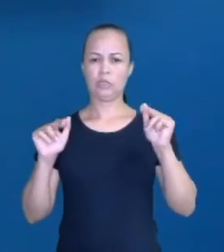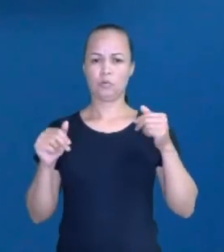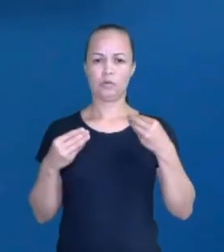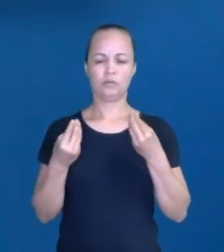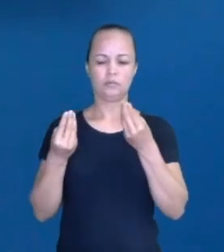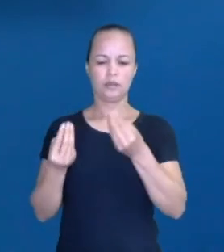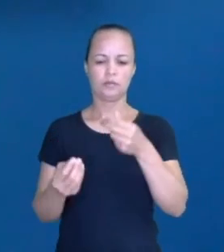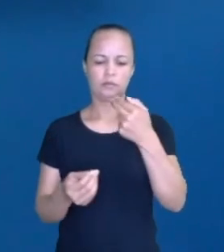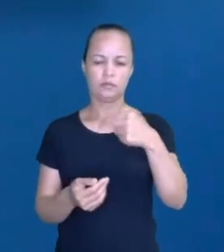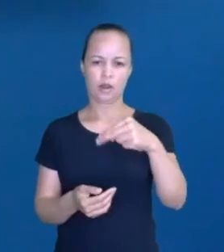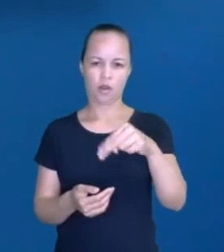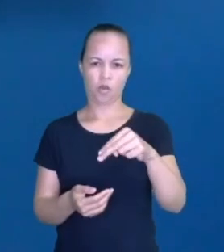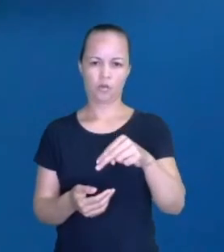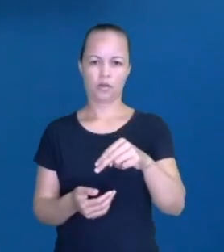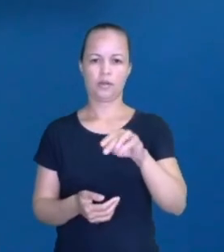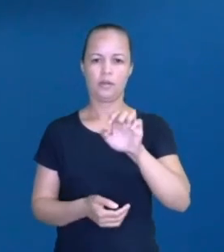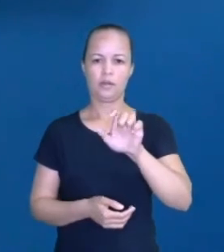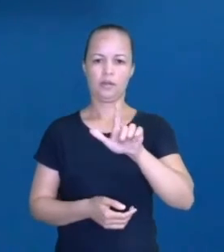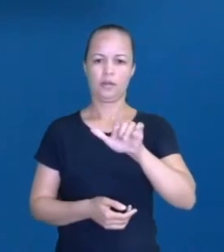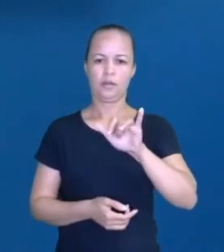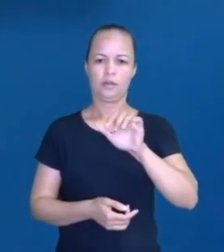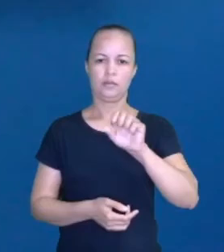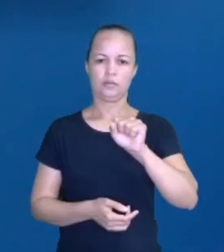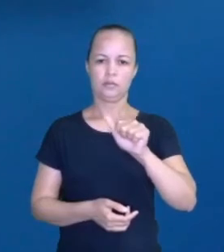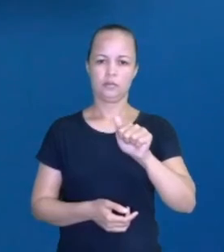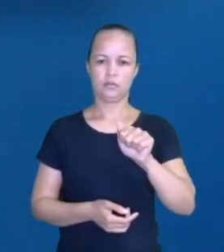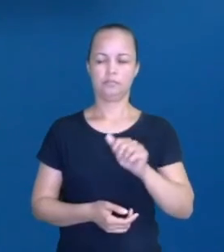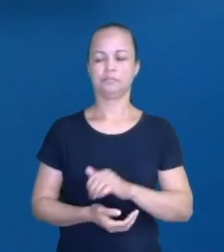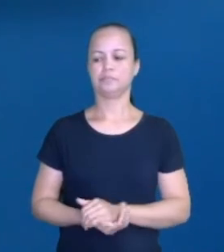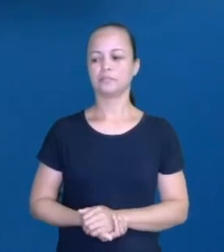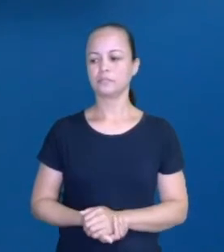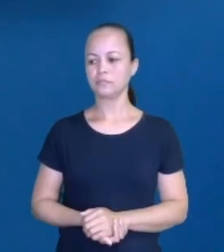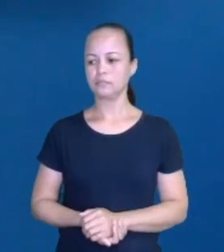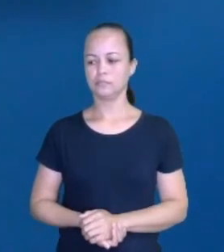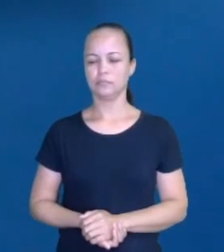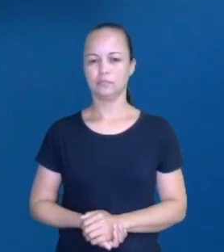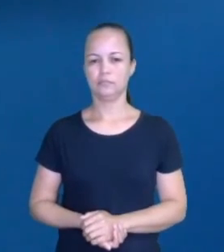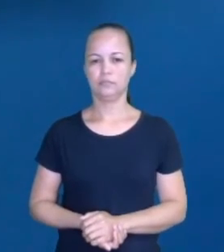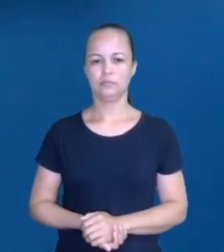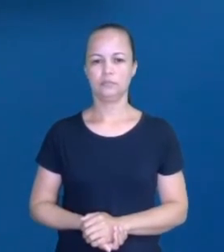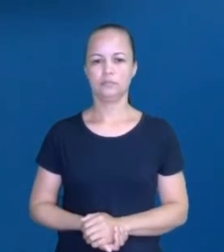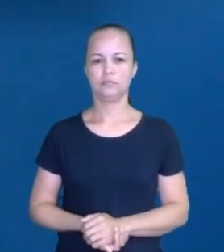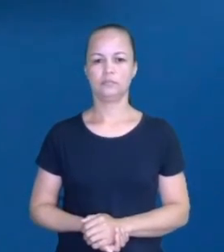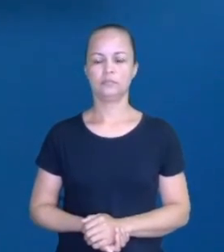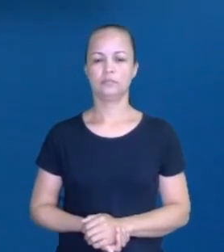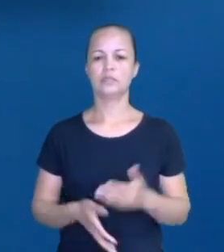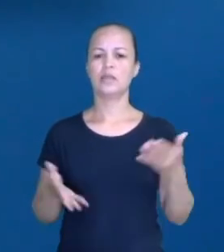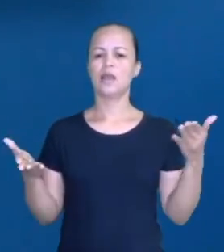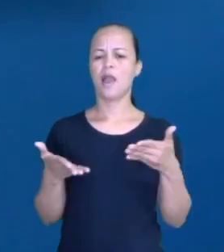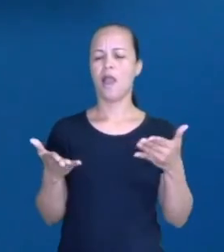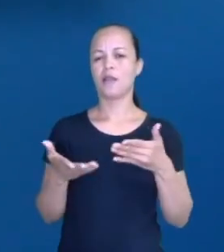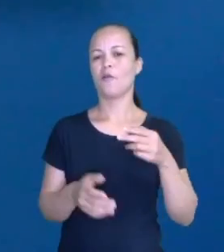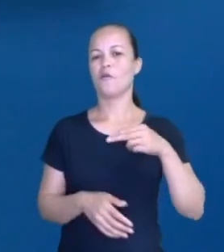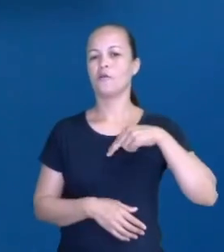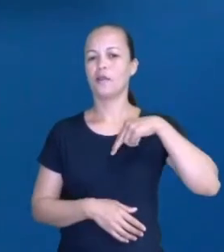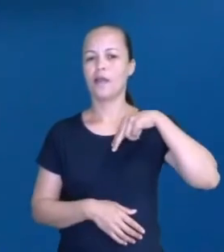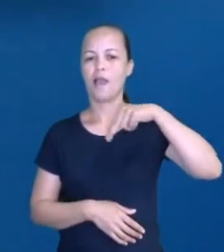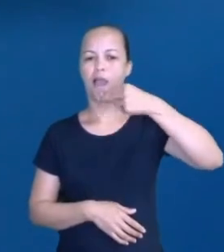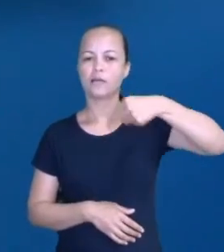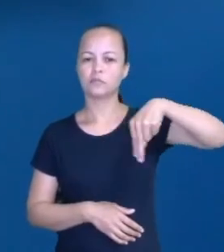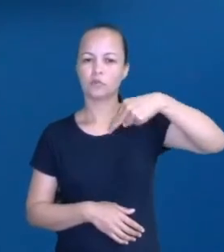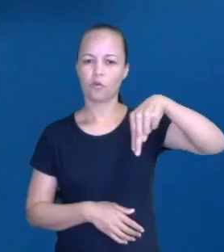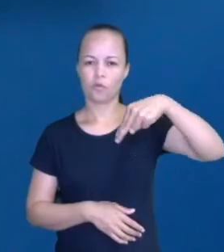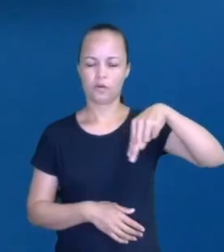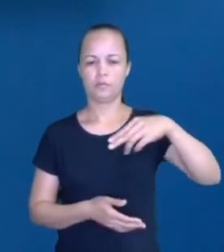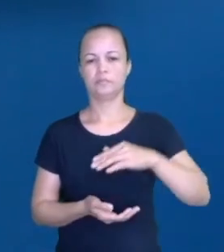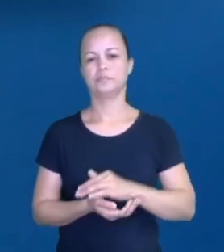minha nora, Elisa. Muito bem. E agora a nora, né? Vai ficar